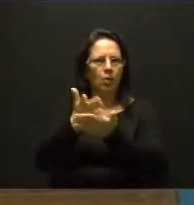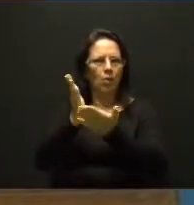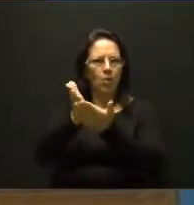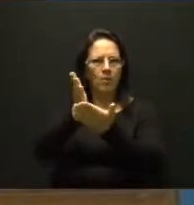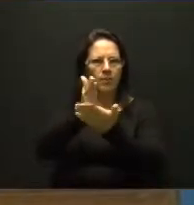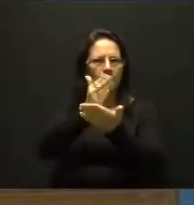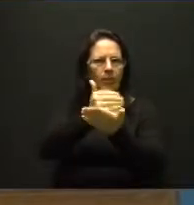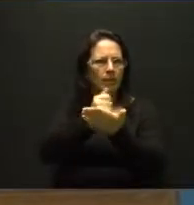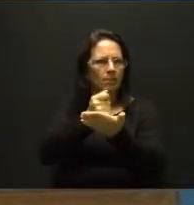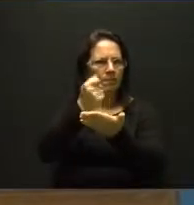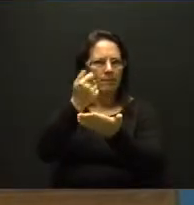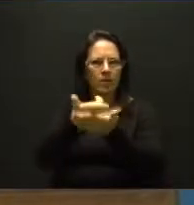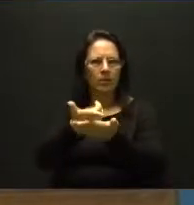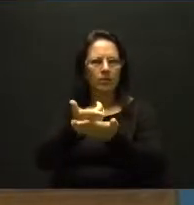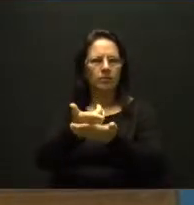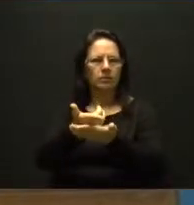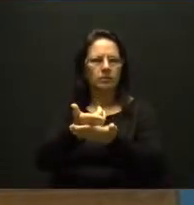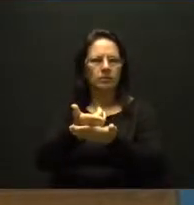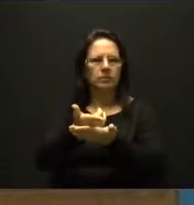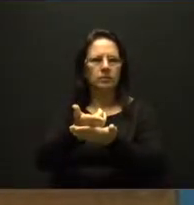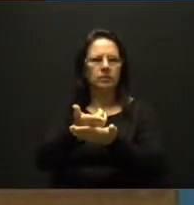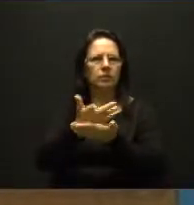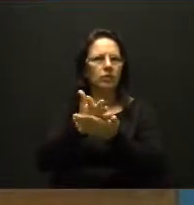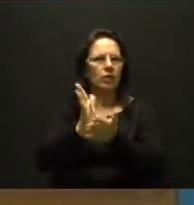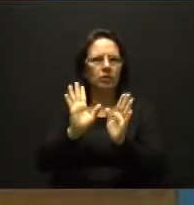parcela era